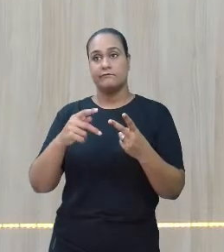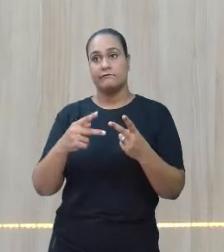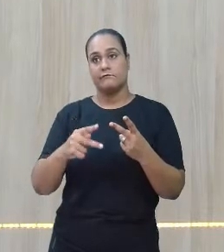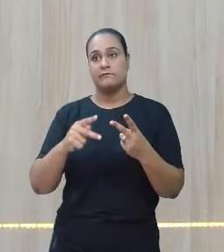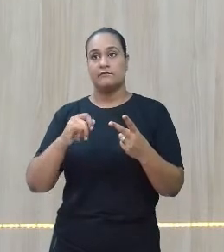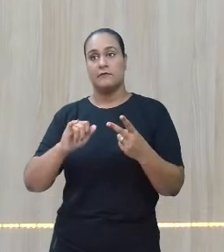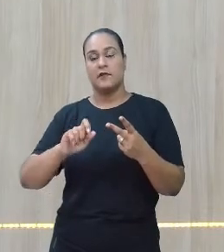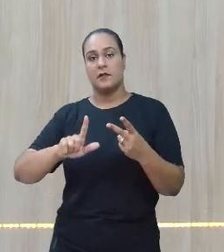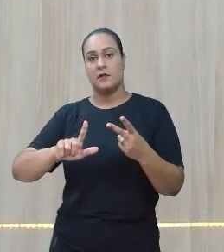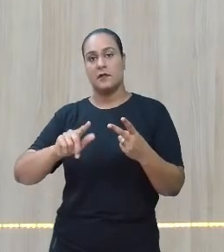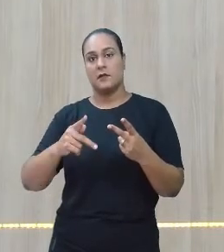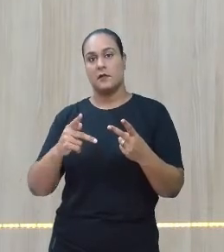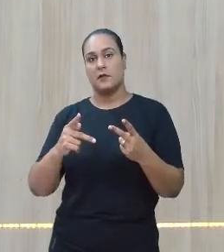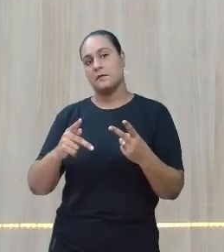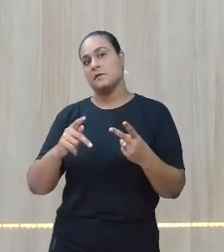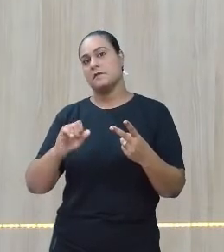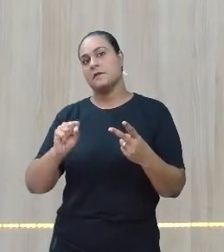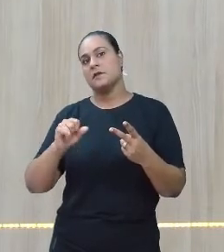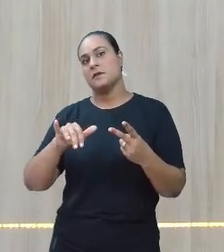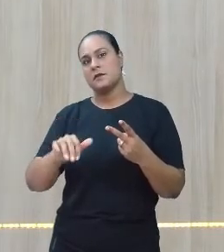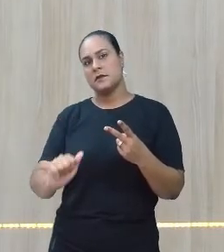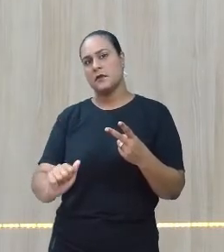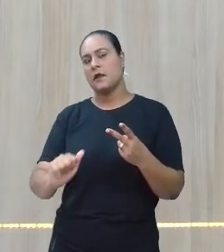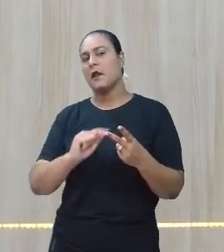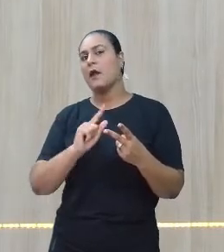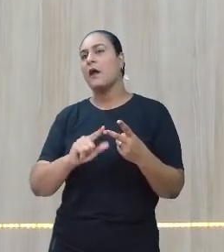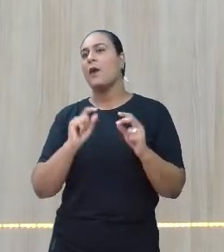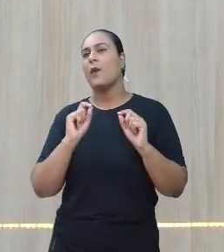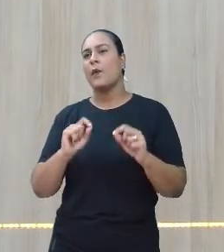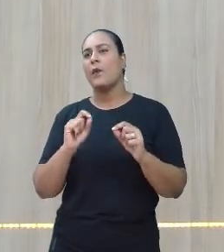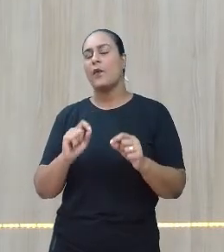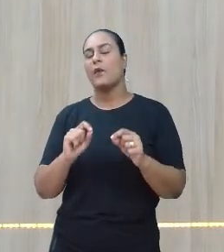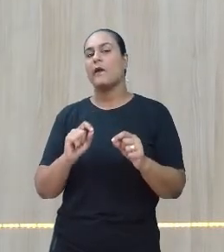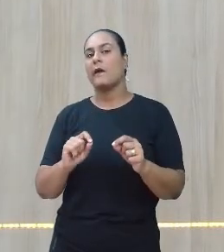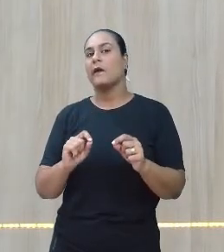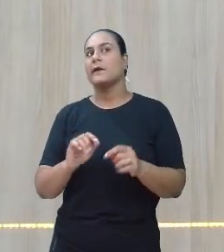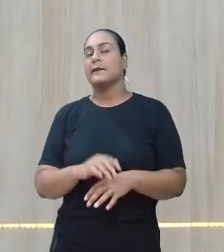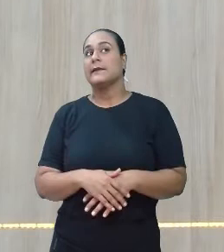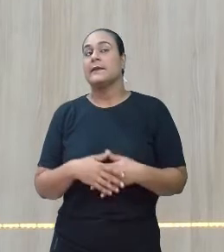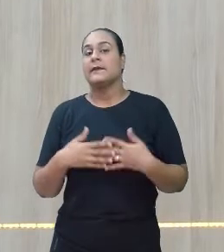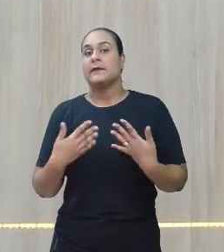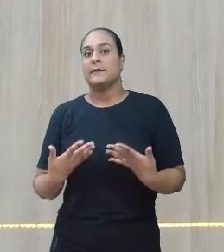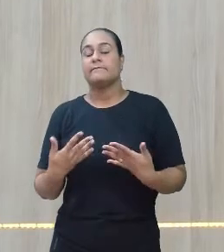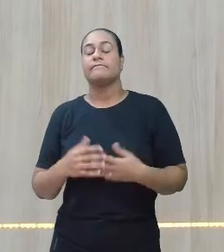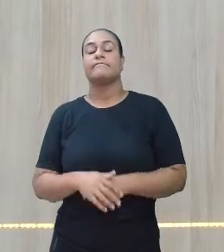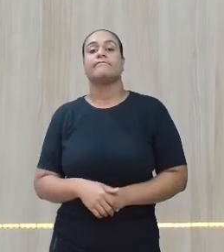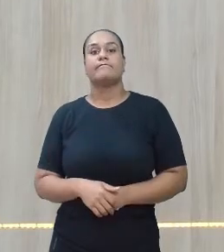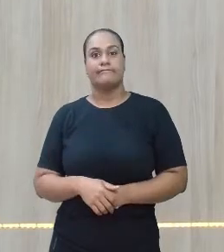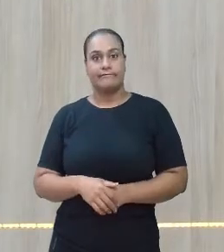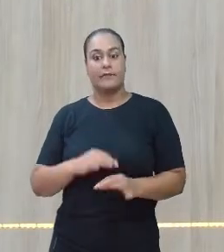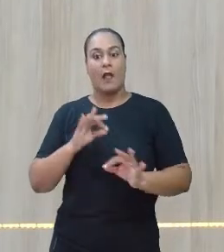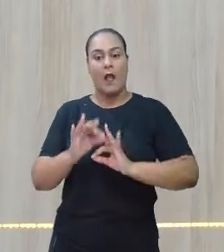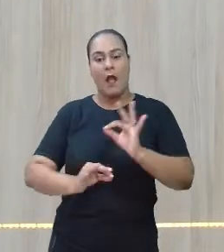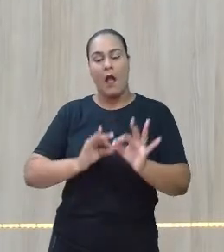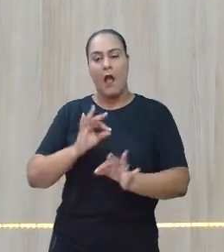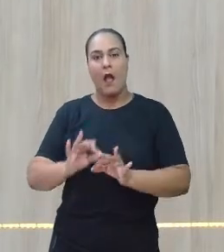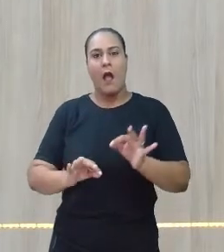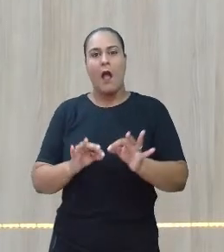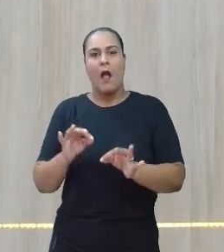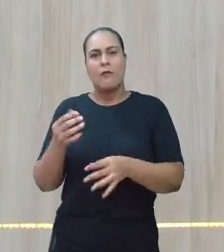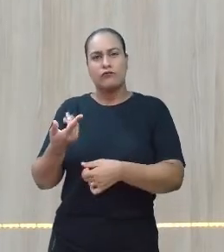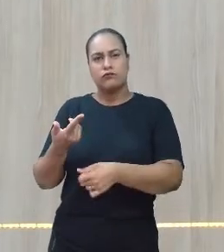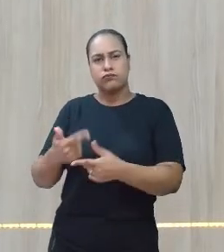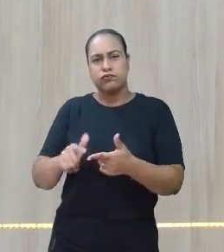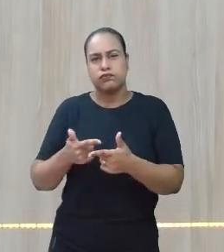da epilepsia, a gente vai ver que esse distúrbio, ele acomete, não é, as células e a comunicação aí com o